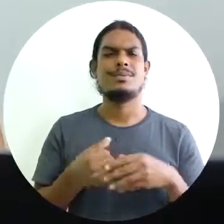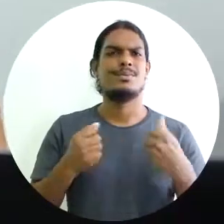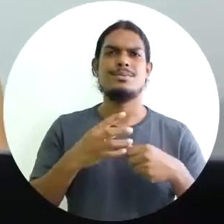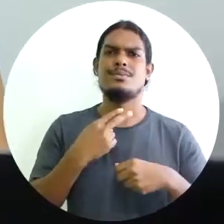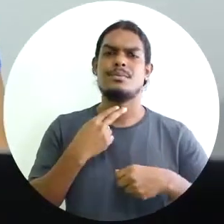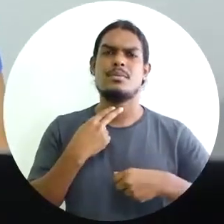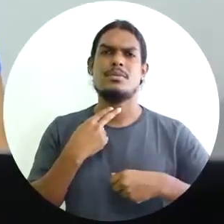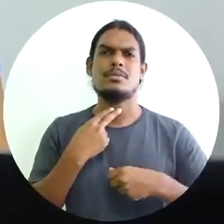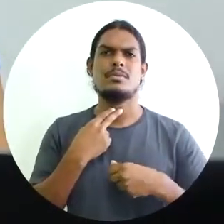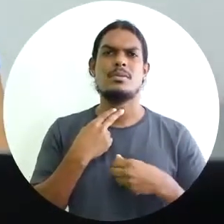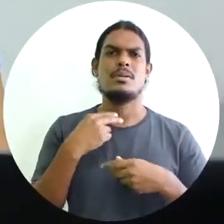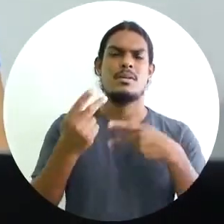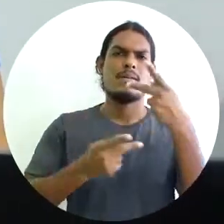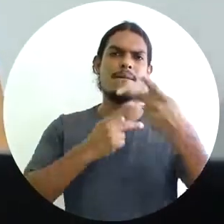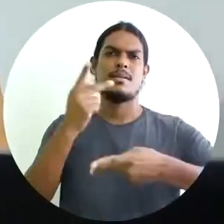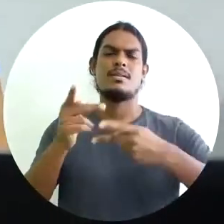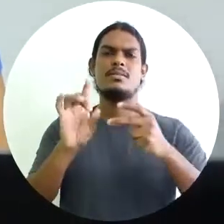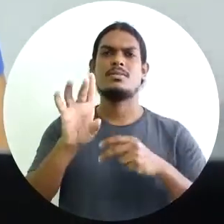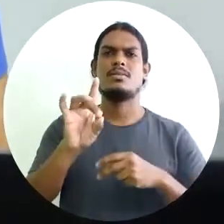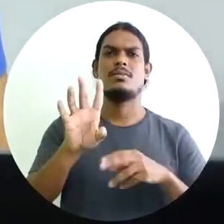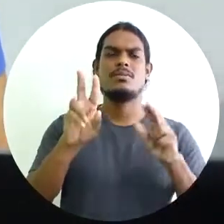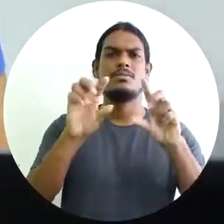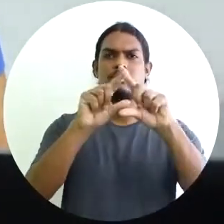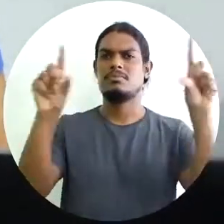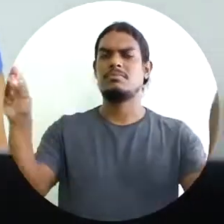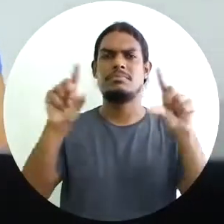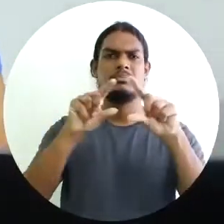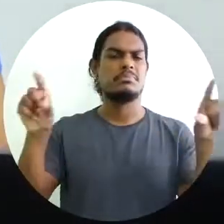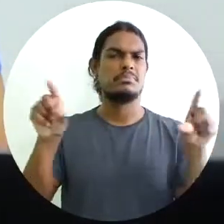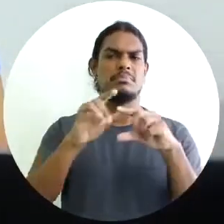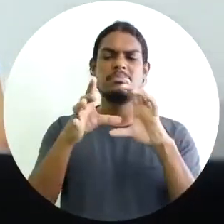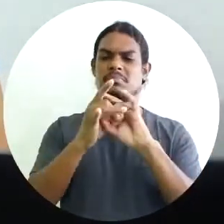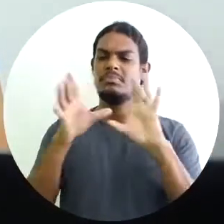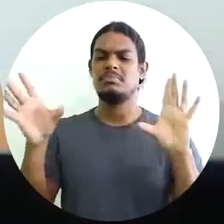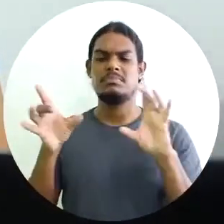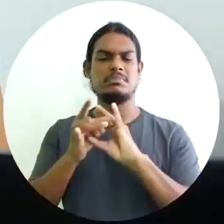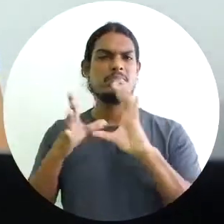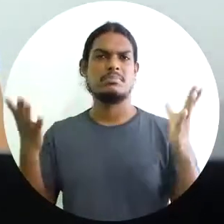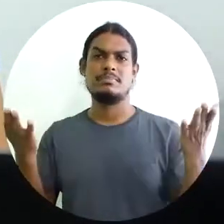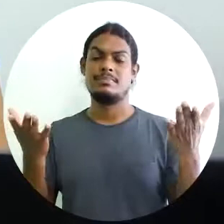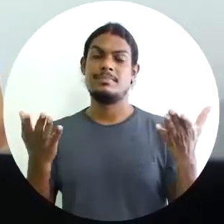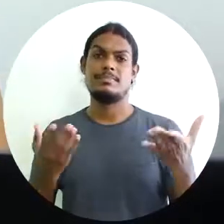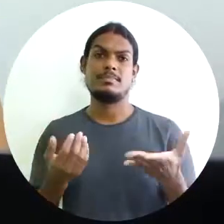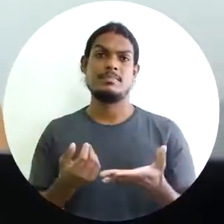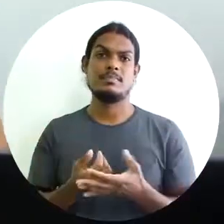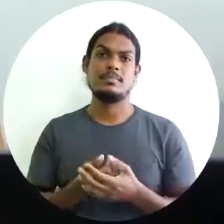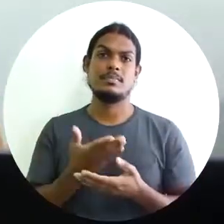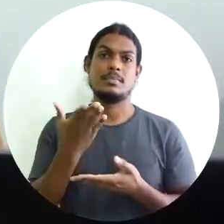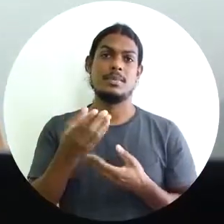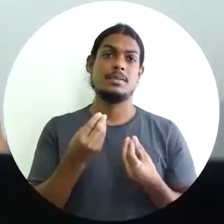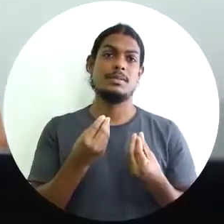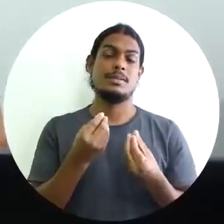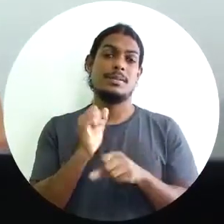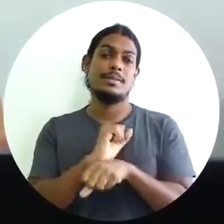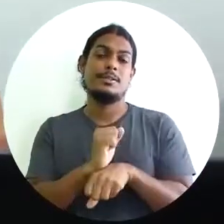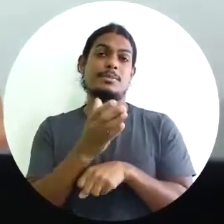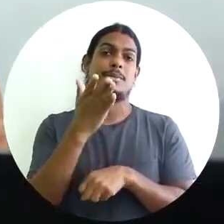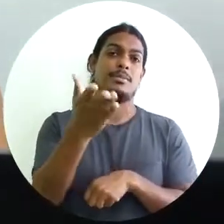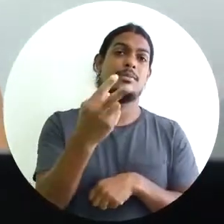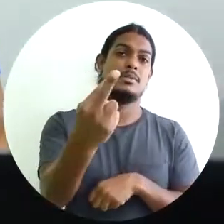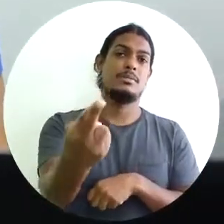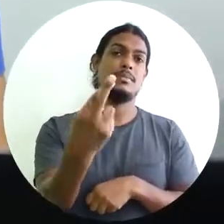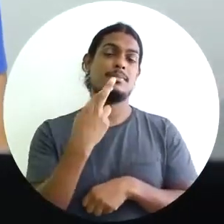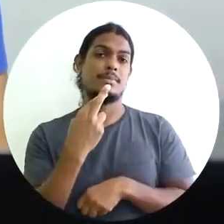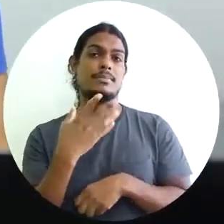chegar para você falar uma frase solta, falar um enunciado sem contexto, e esperar de você uma